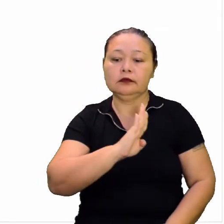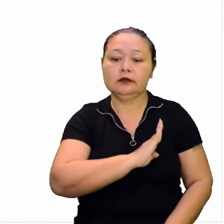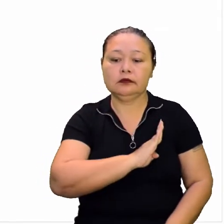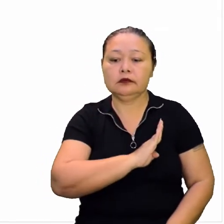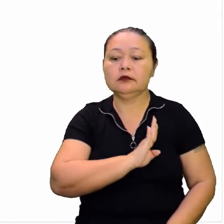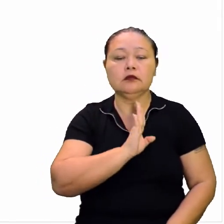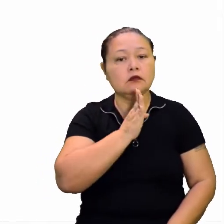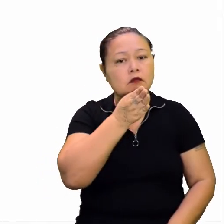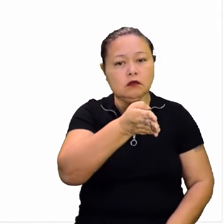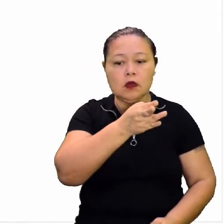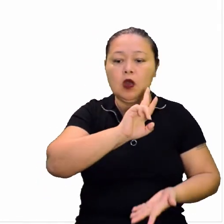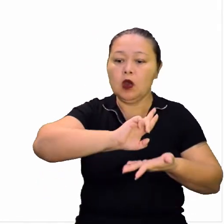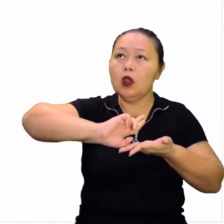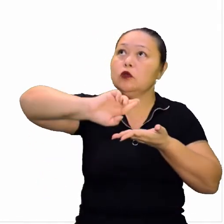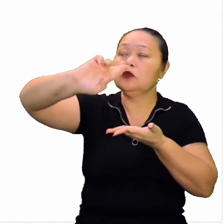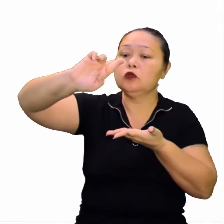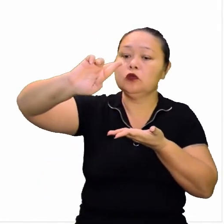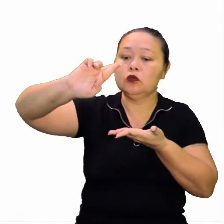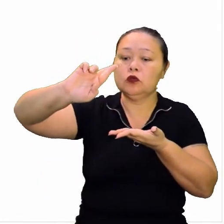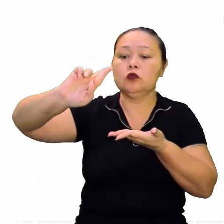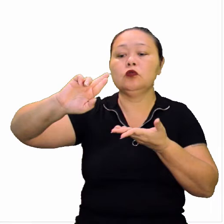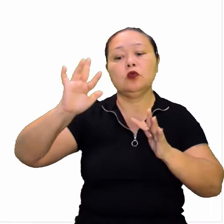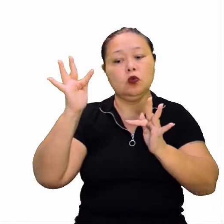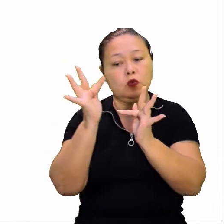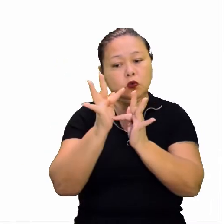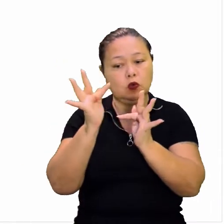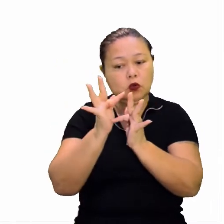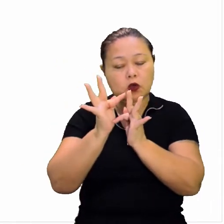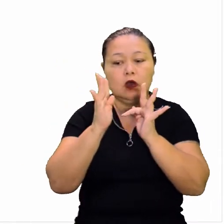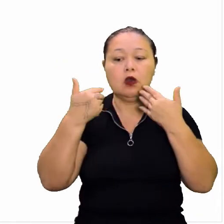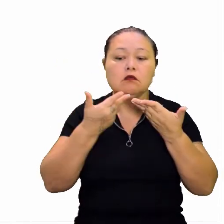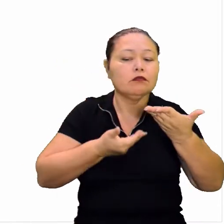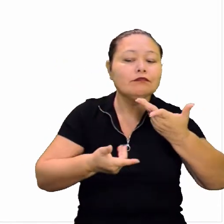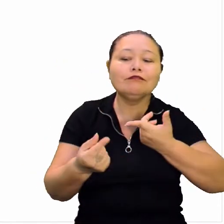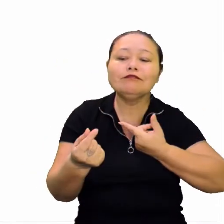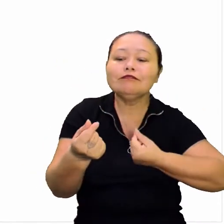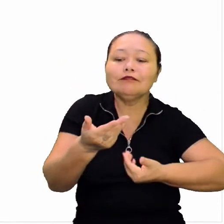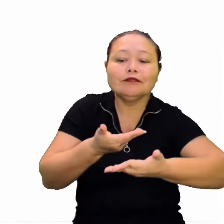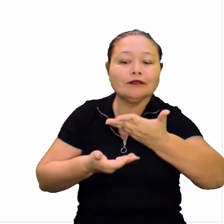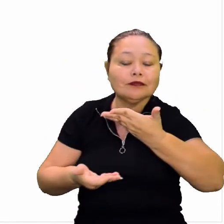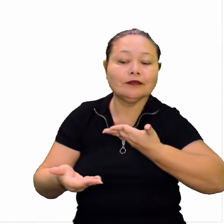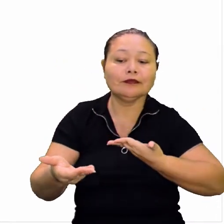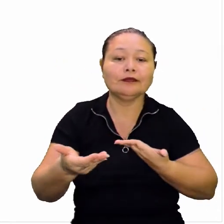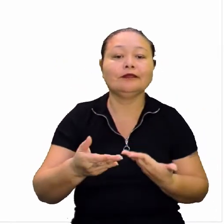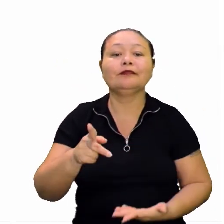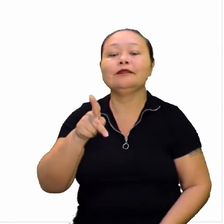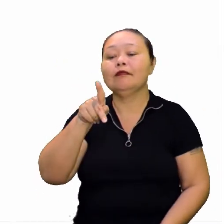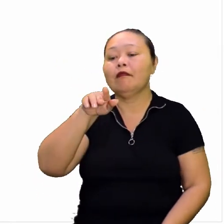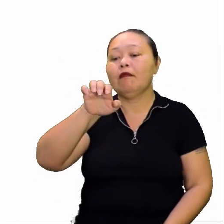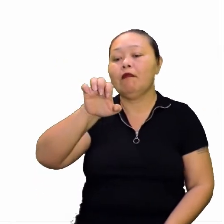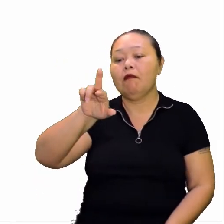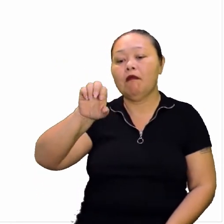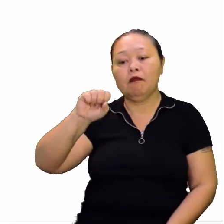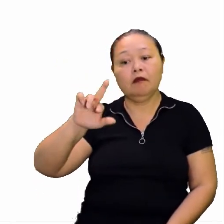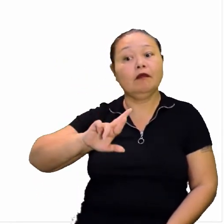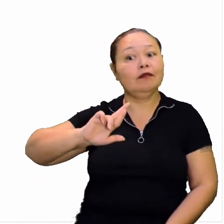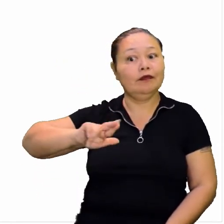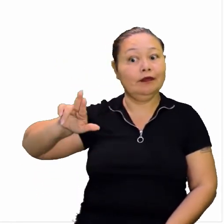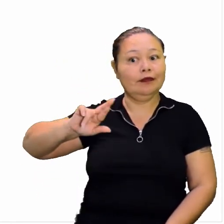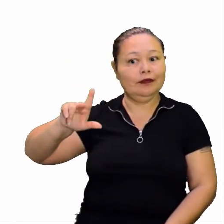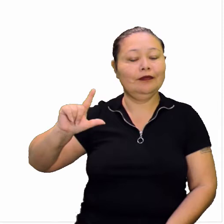mais o lado religioso. Os fenícios são mais comerciantes. E os persas? Agora é